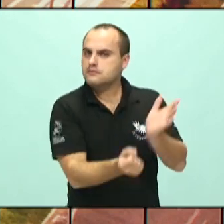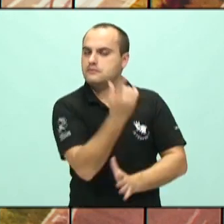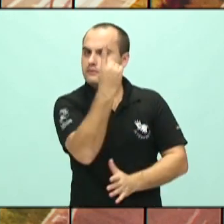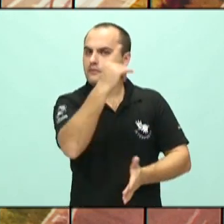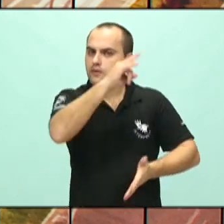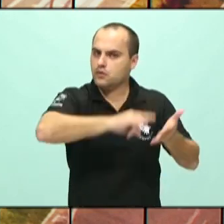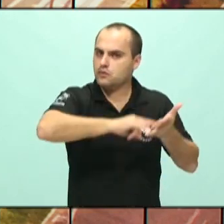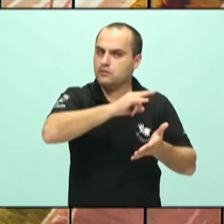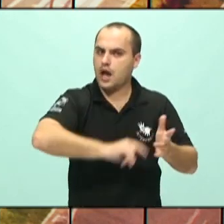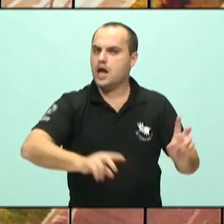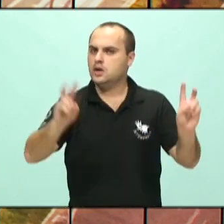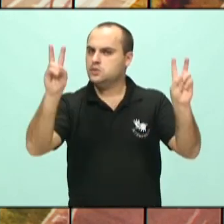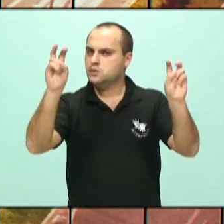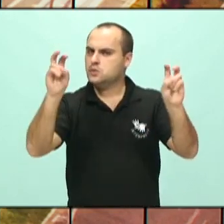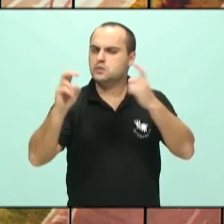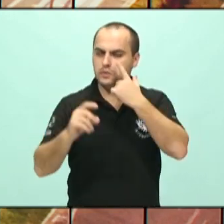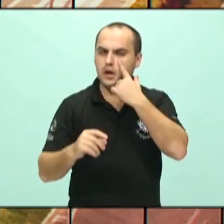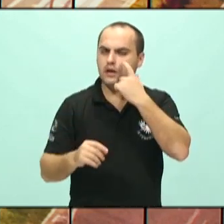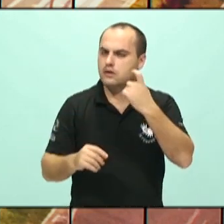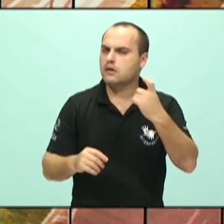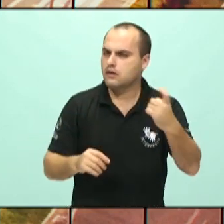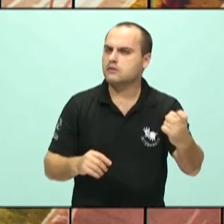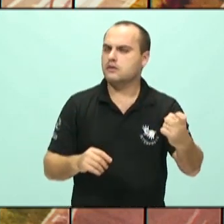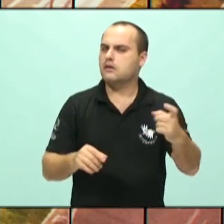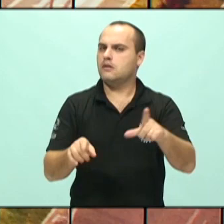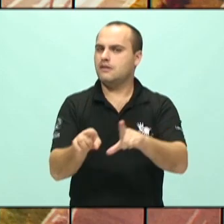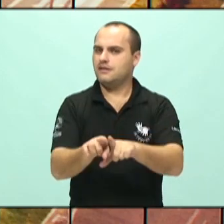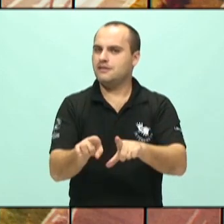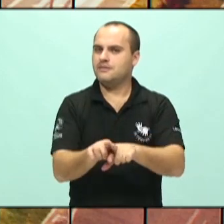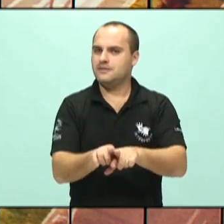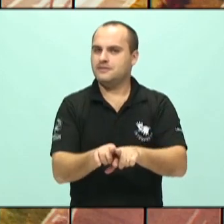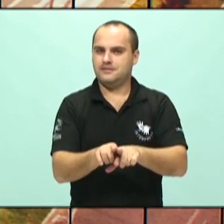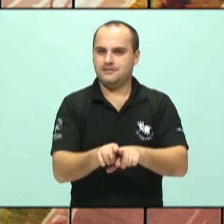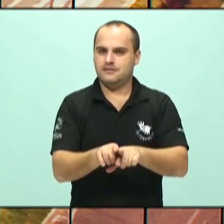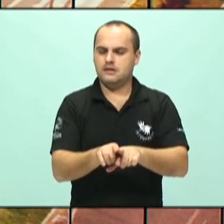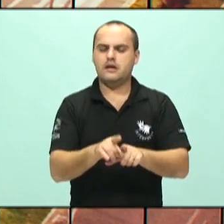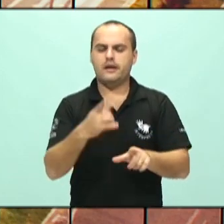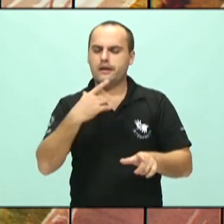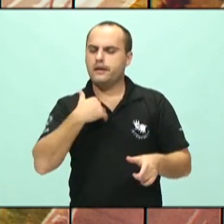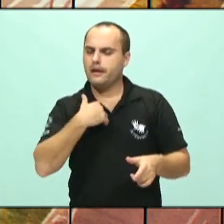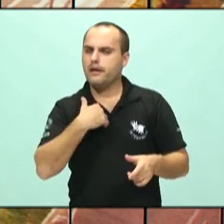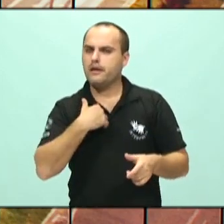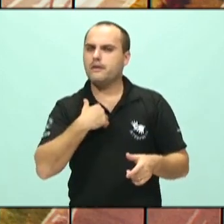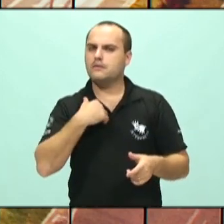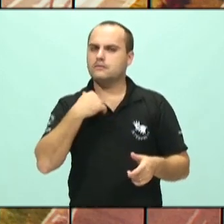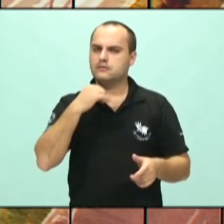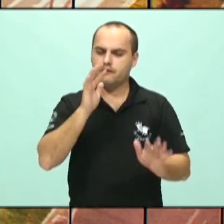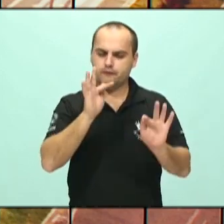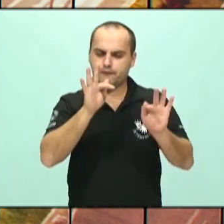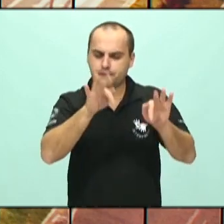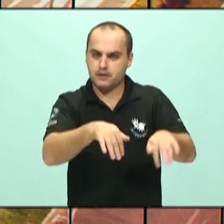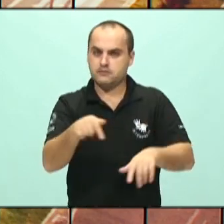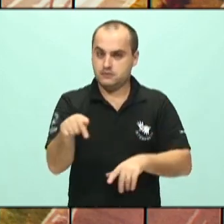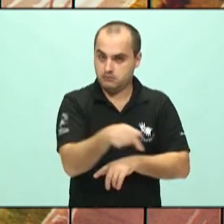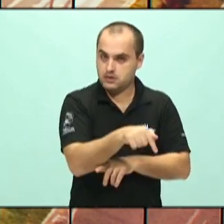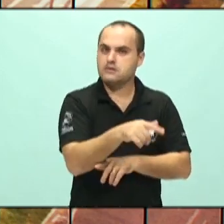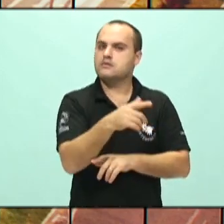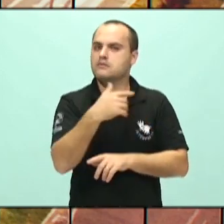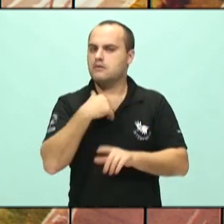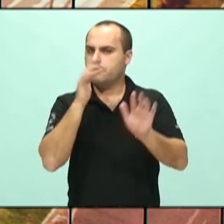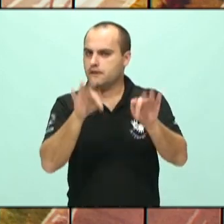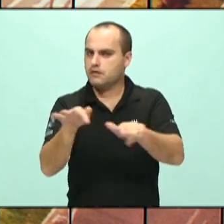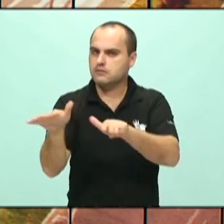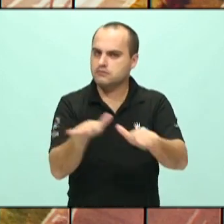assunto extremamente interessante, que eu ando aos finais de semana